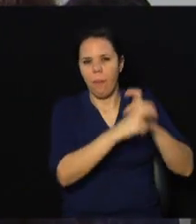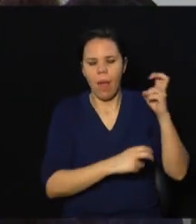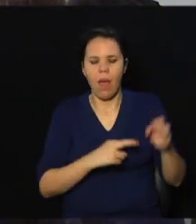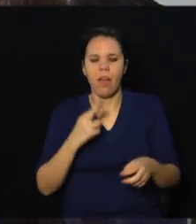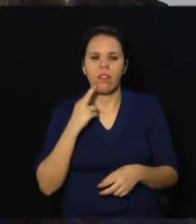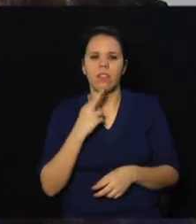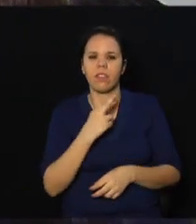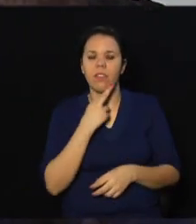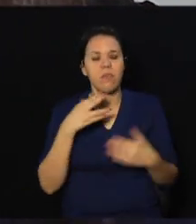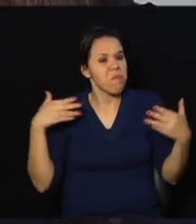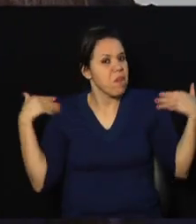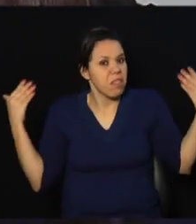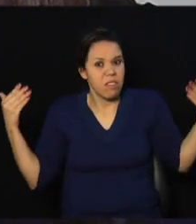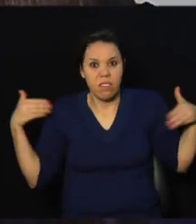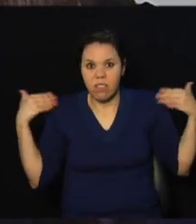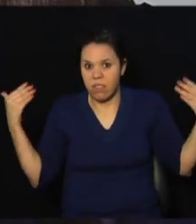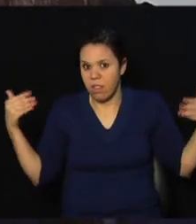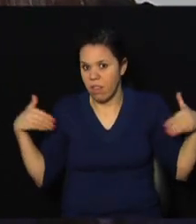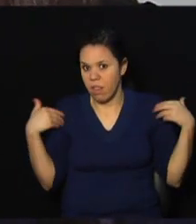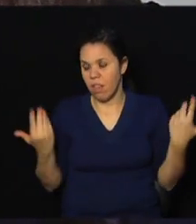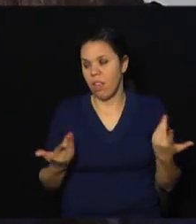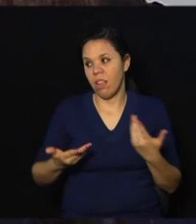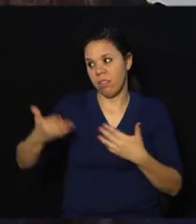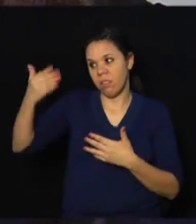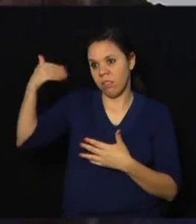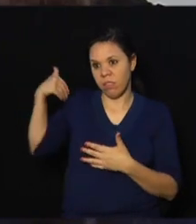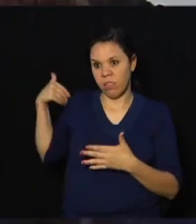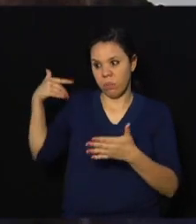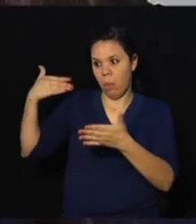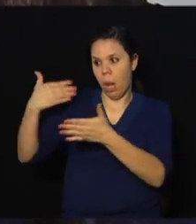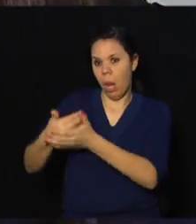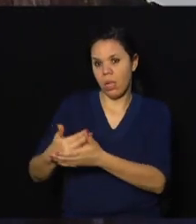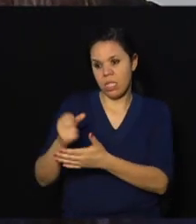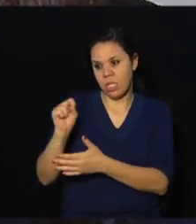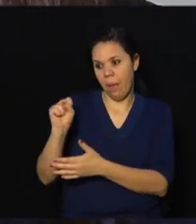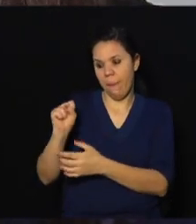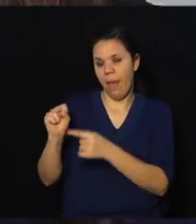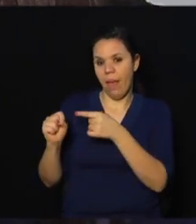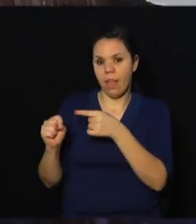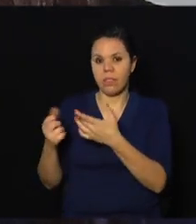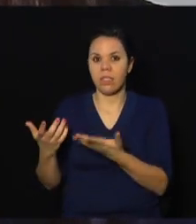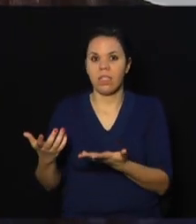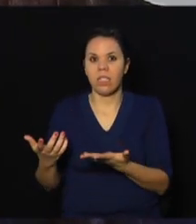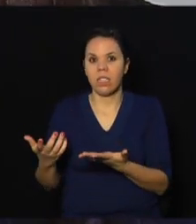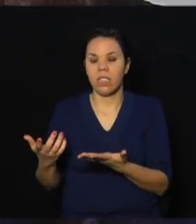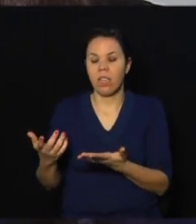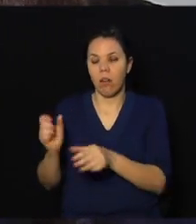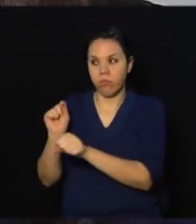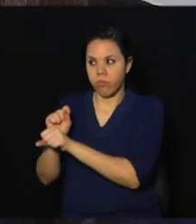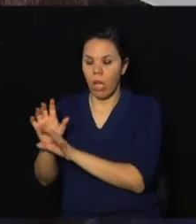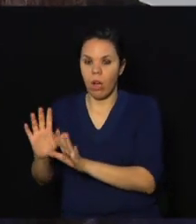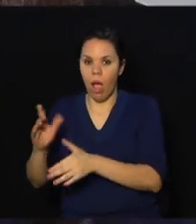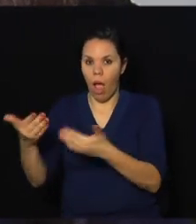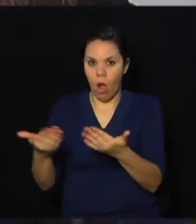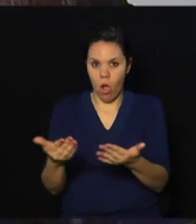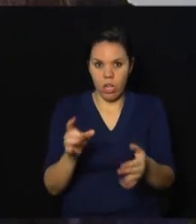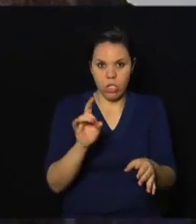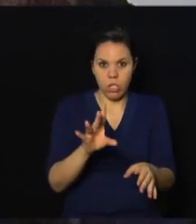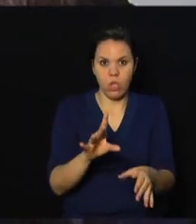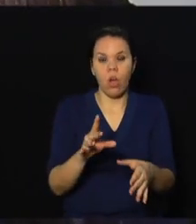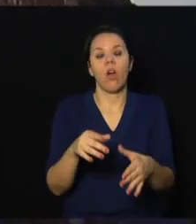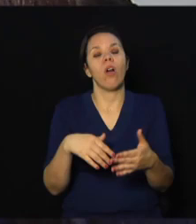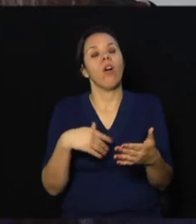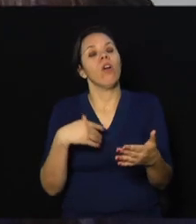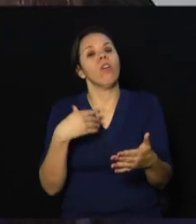restaurante, coisas que eles abdicaram ao longo do semestre para se dedicar integralmente aos estudos. Então, é um momento dele se sentir ali